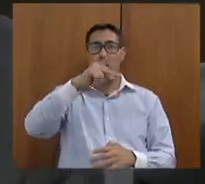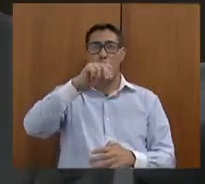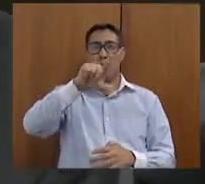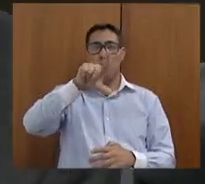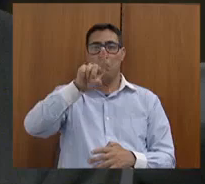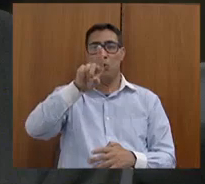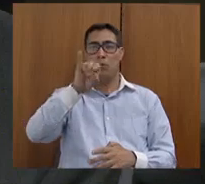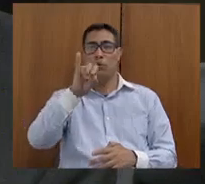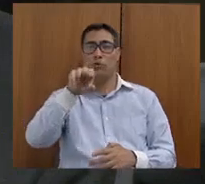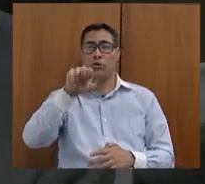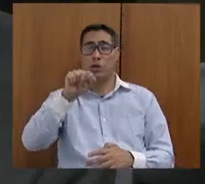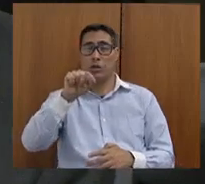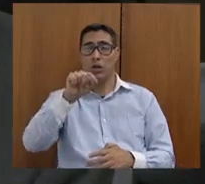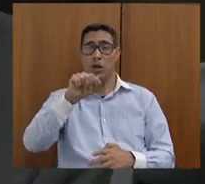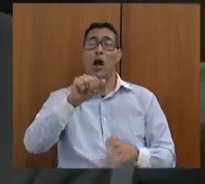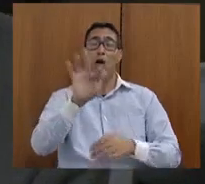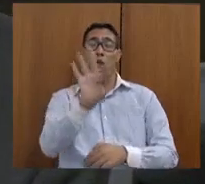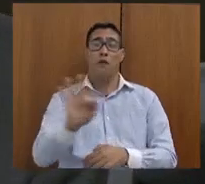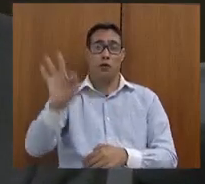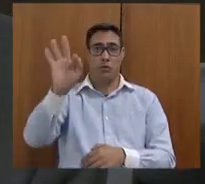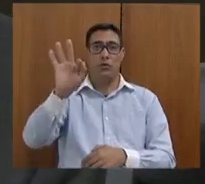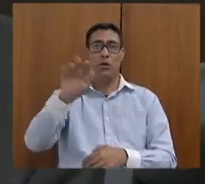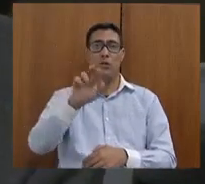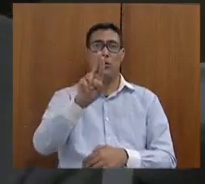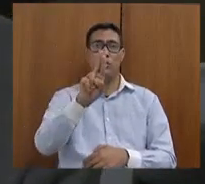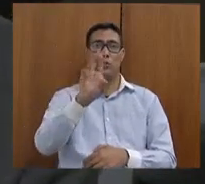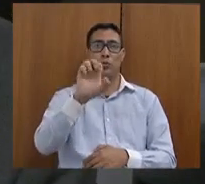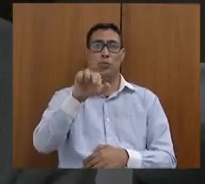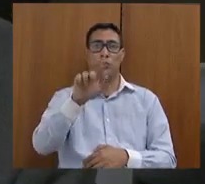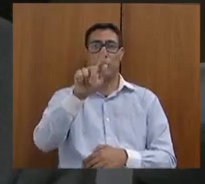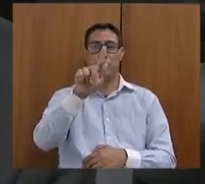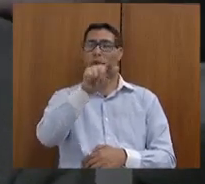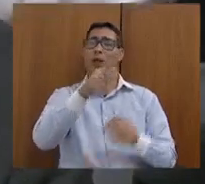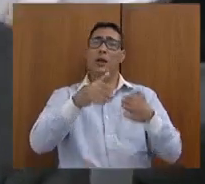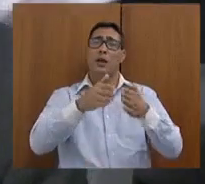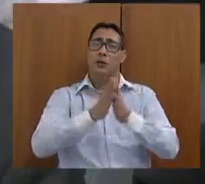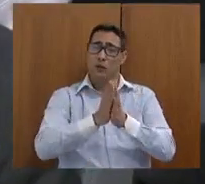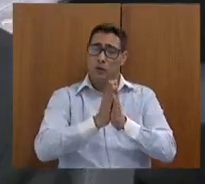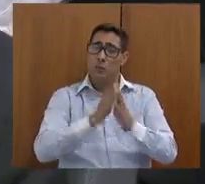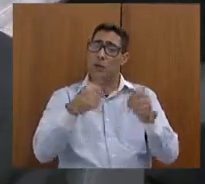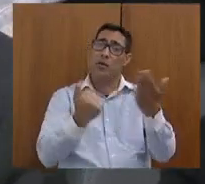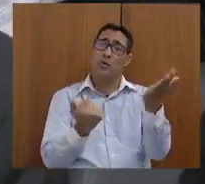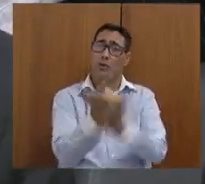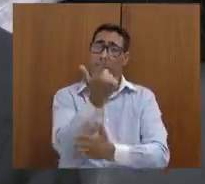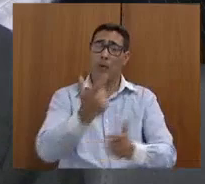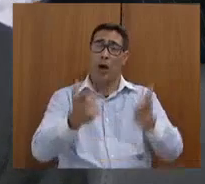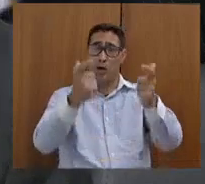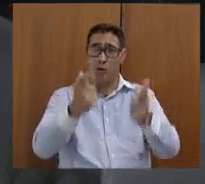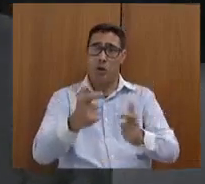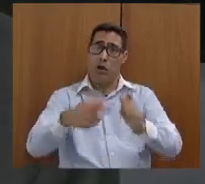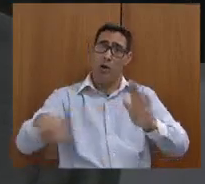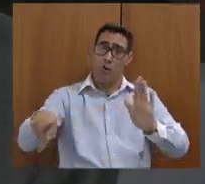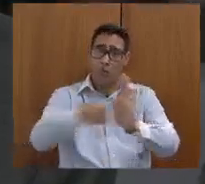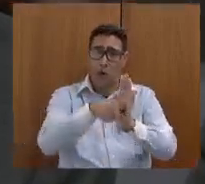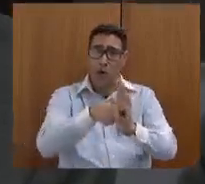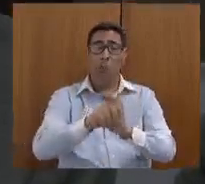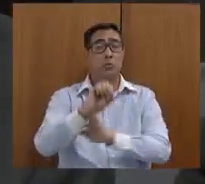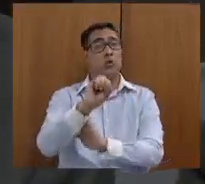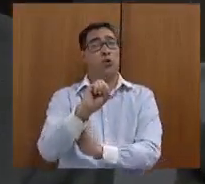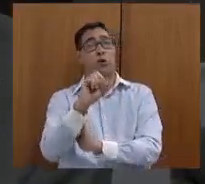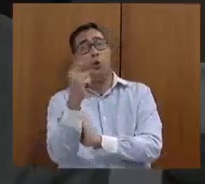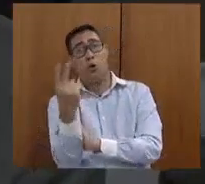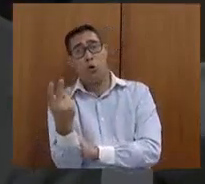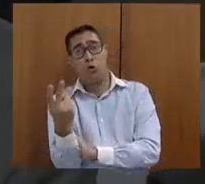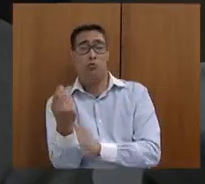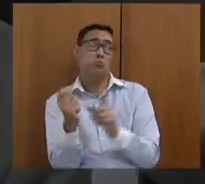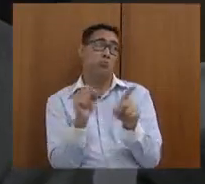uma série própria numa aquisição ou até numa busca de um outro imóvel